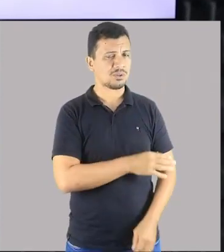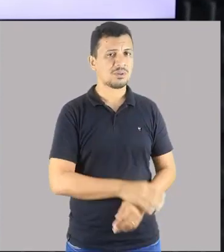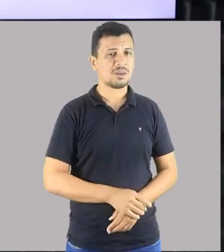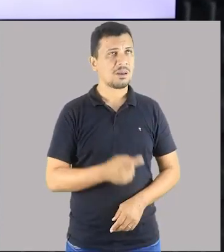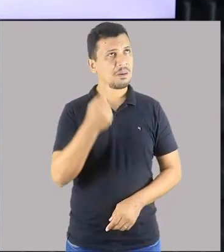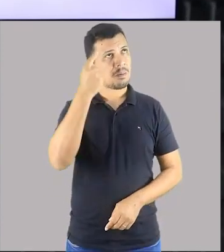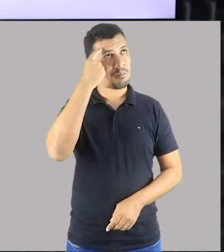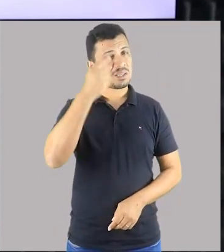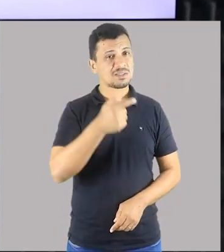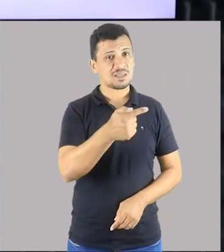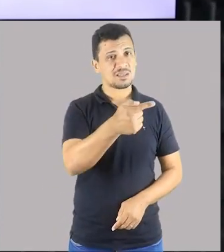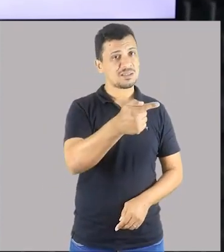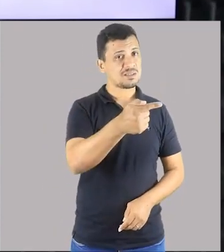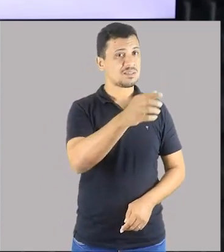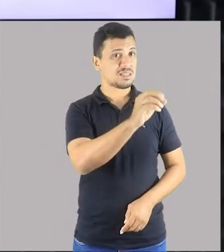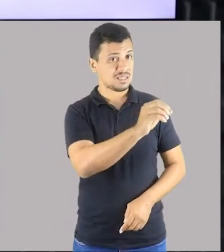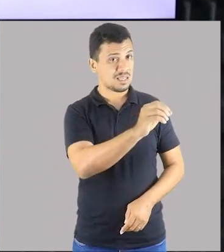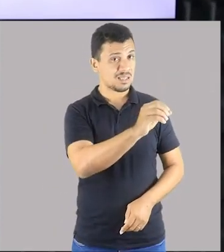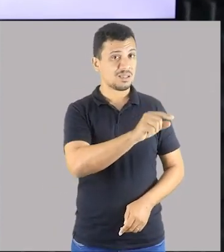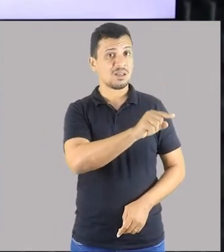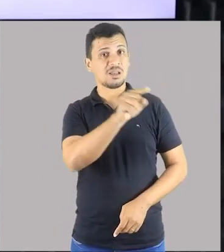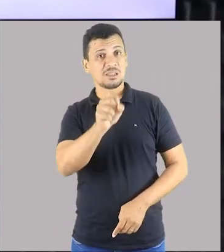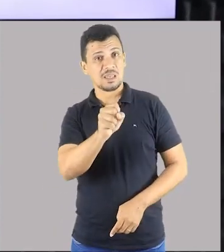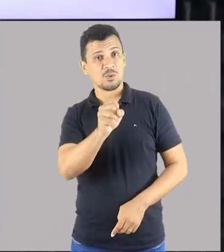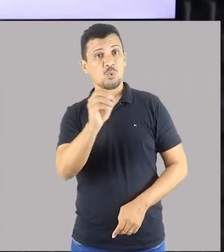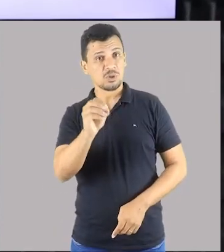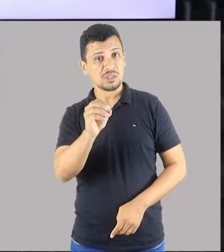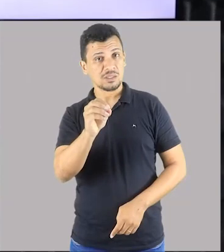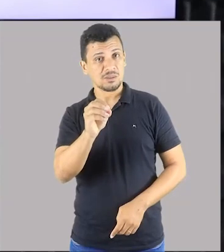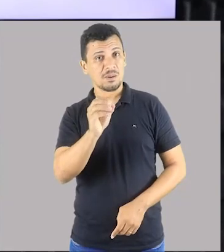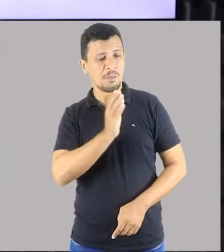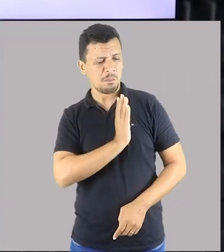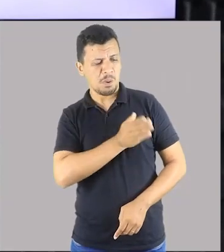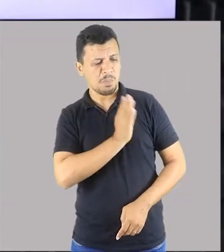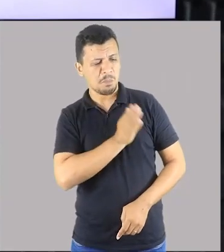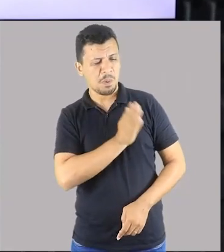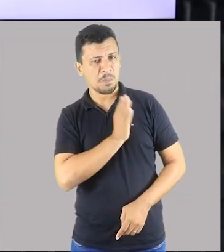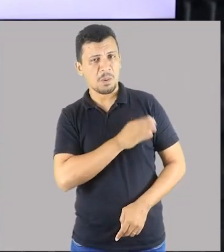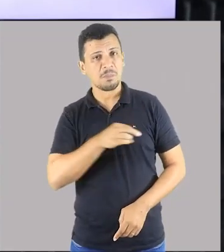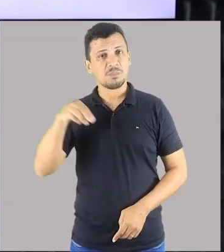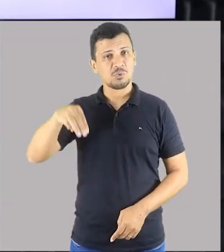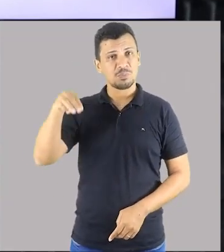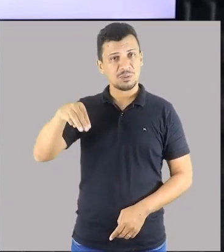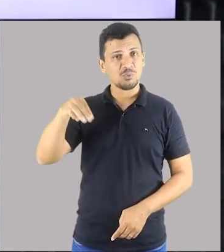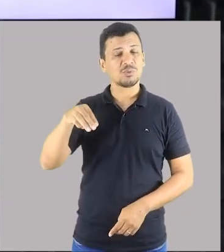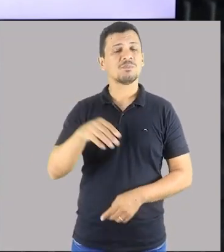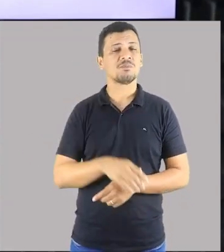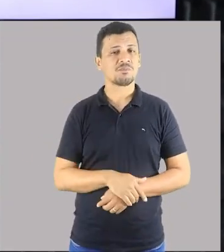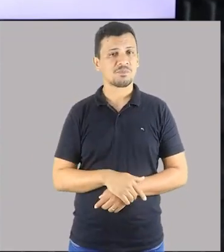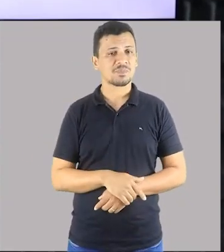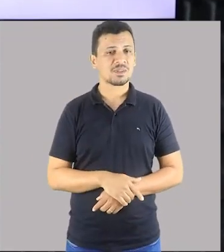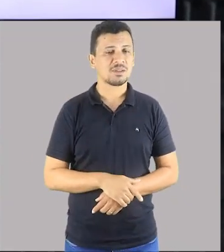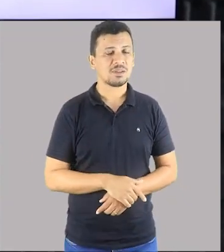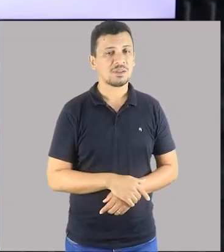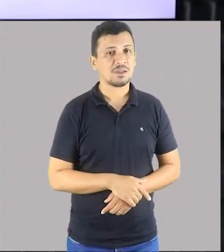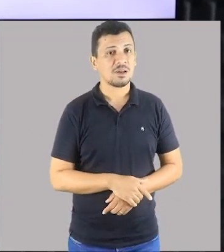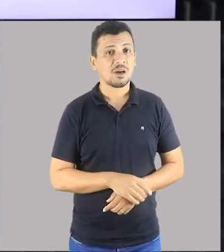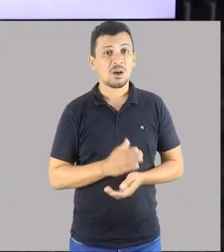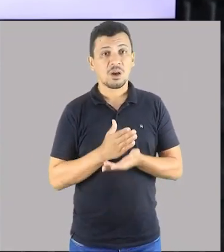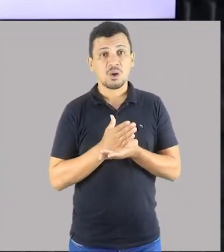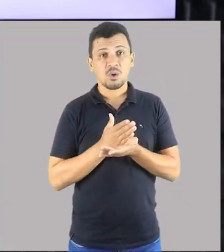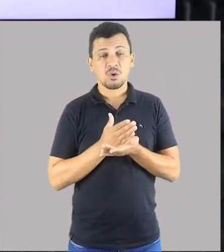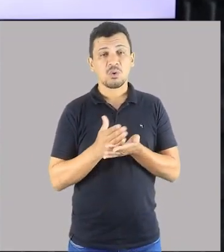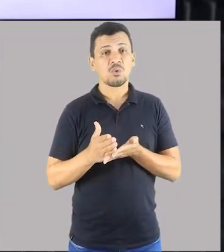supor, 70 a 80 batimentos por minuto, porque ele precisa mandar determinada quantidade de sangue. Quando ele